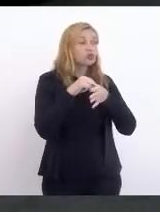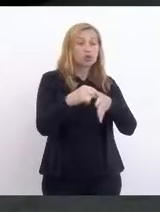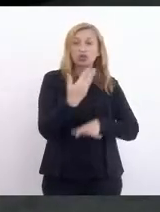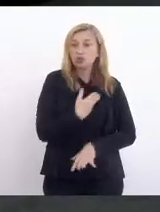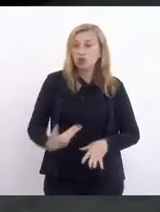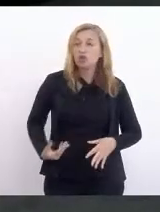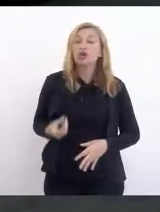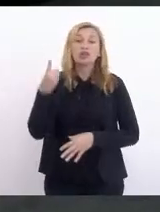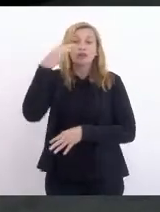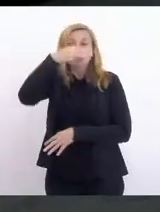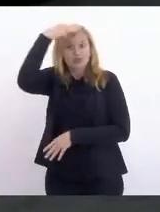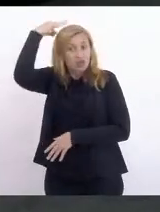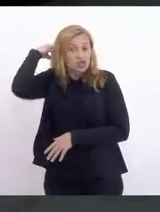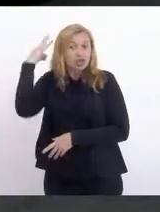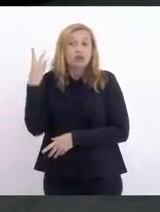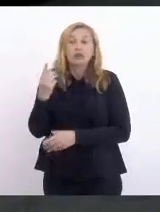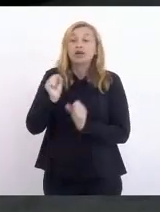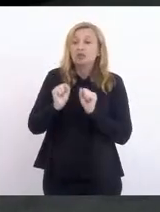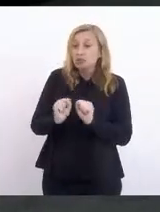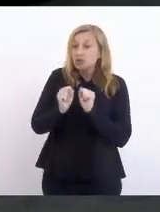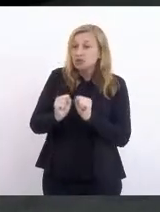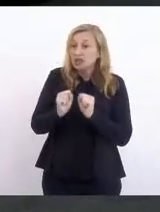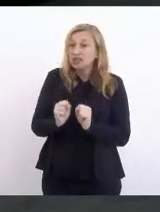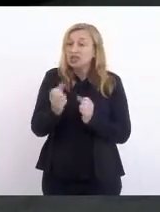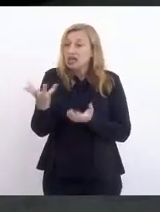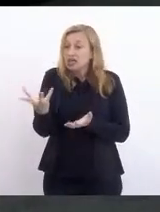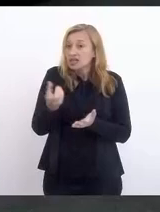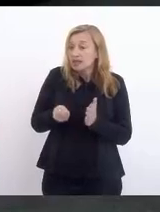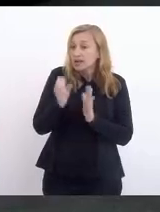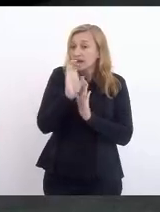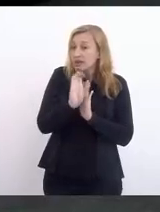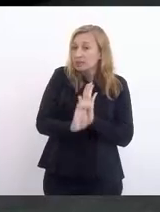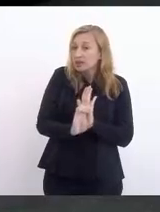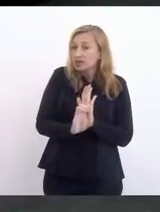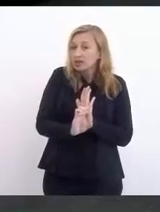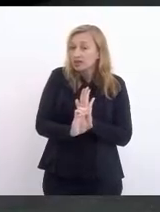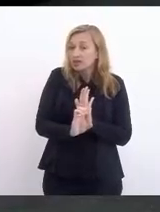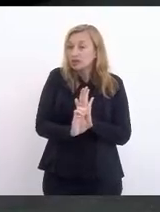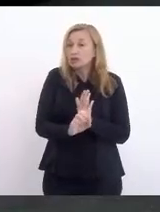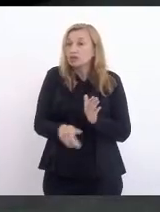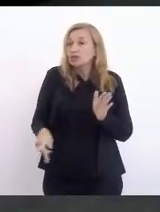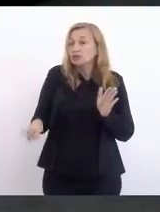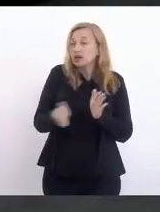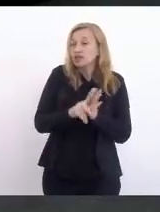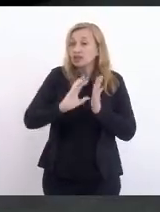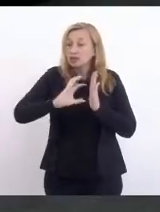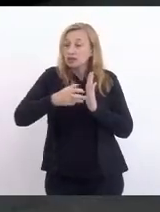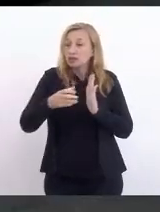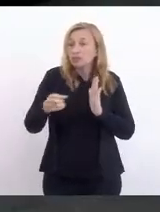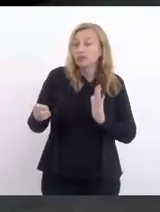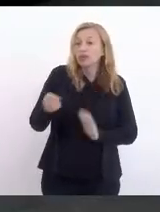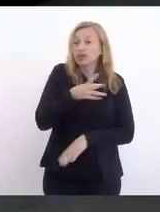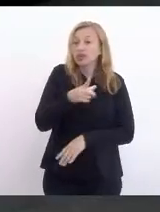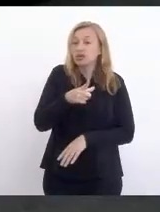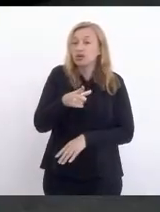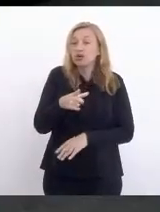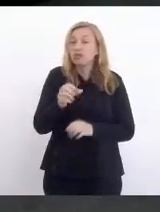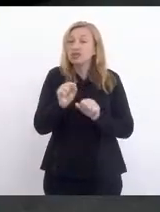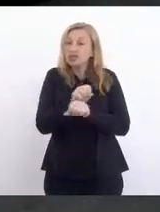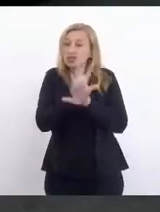do governo Márcio Pacheco para que Ele pudesse acolher a emenda da bancada do PSOL é uma emenda de